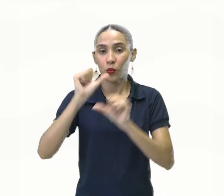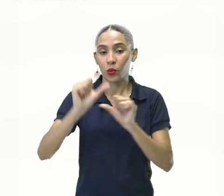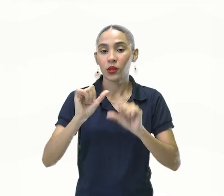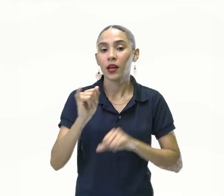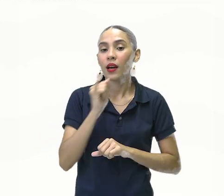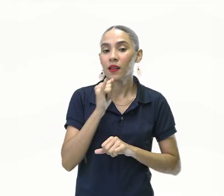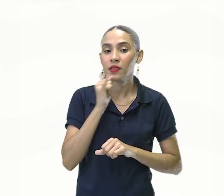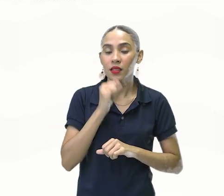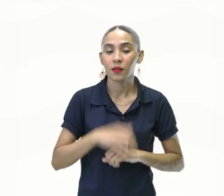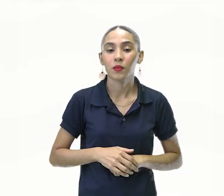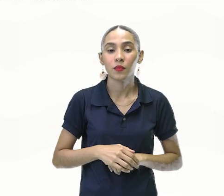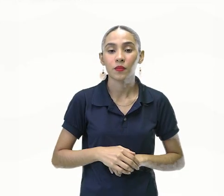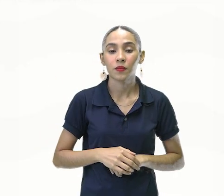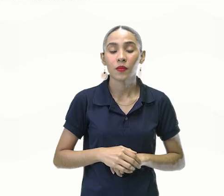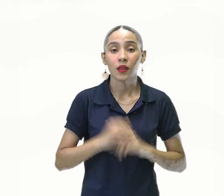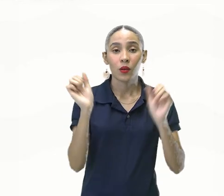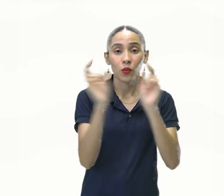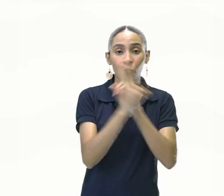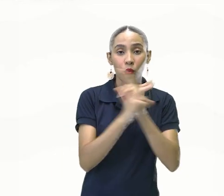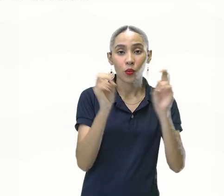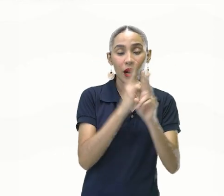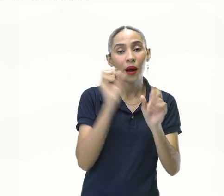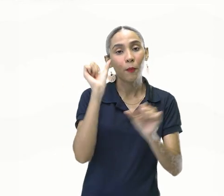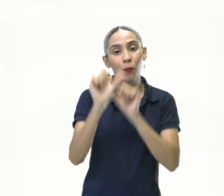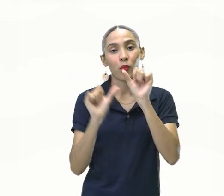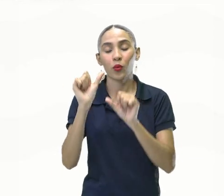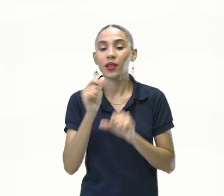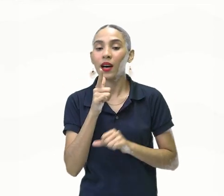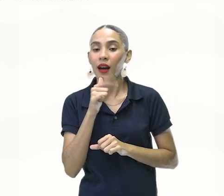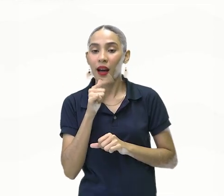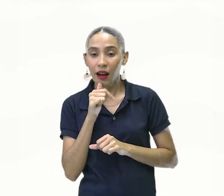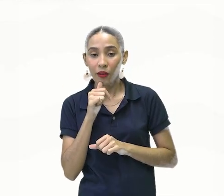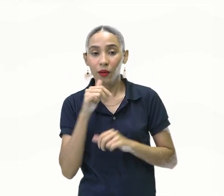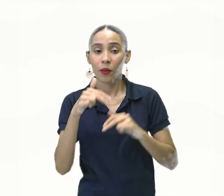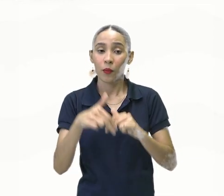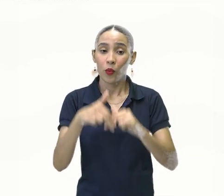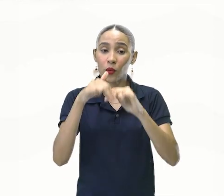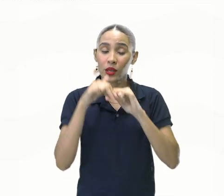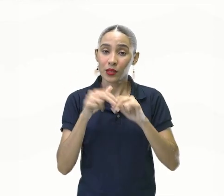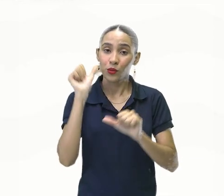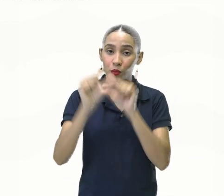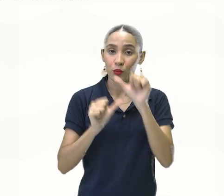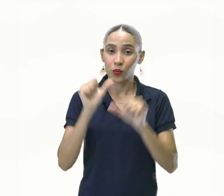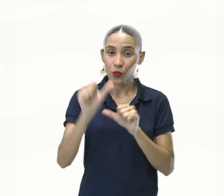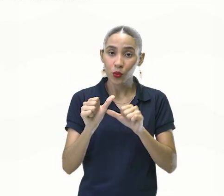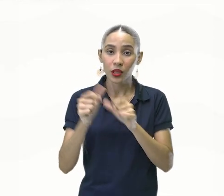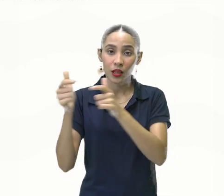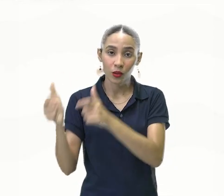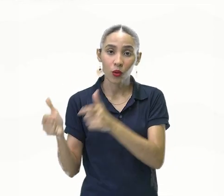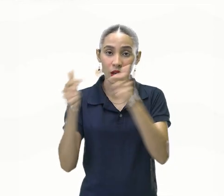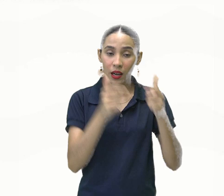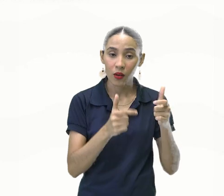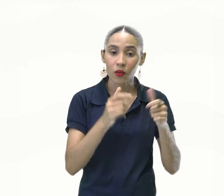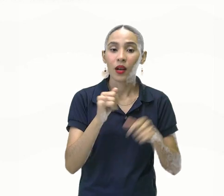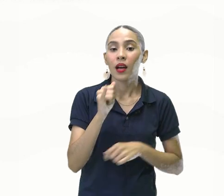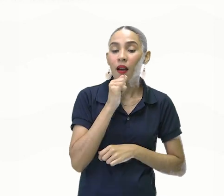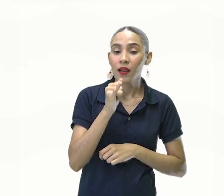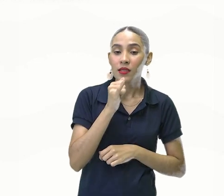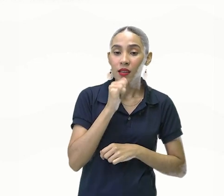o outro, como, por exemplo, do ar para a água. É por isso que muda de